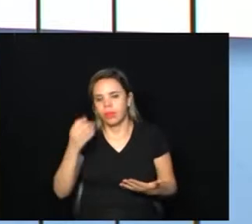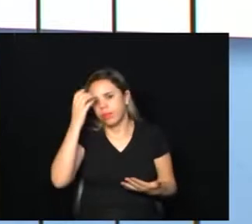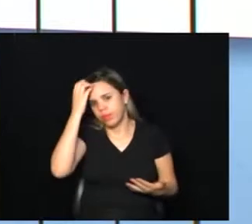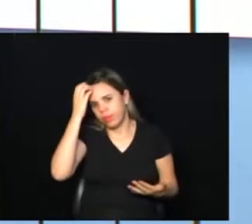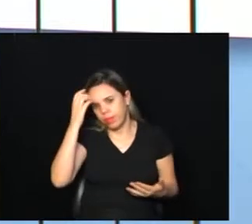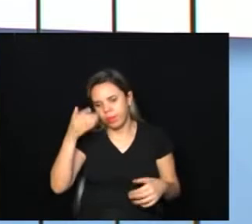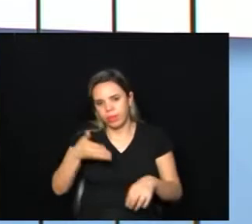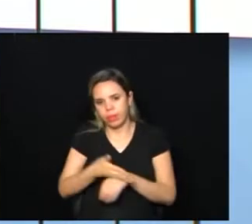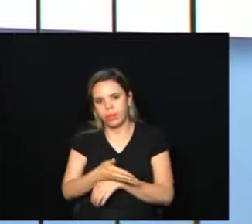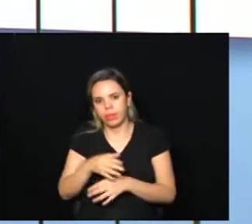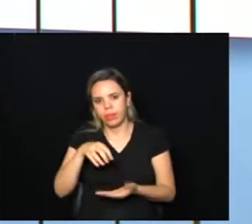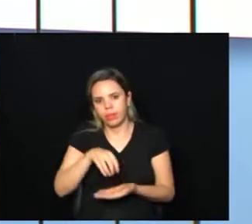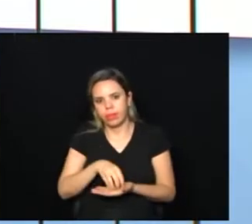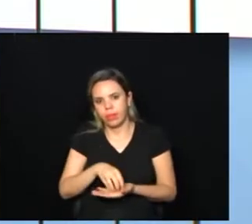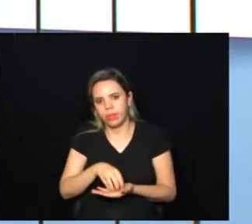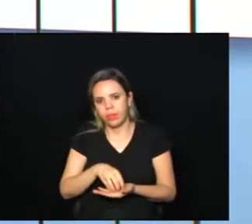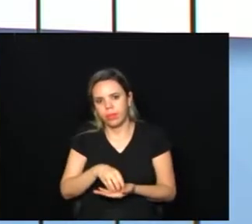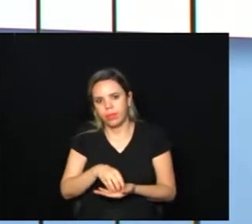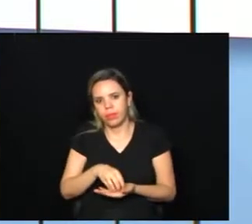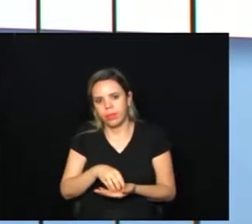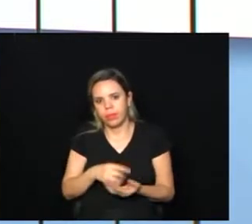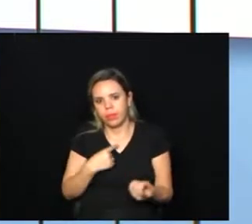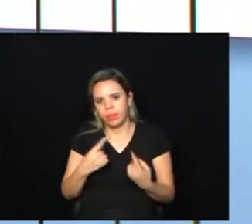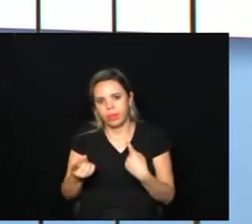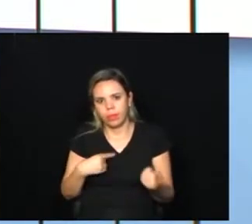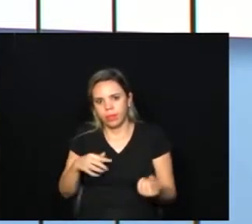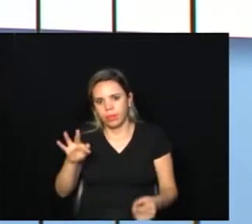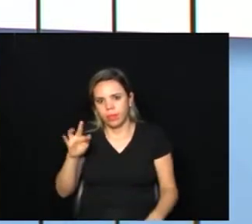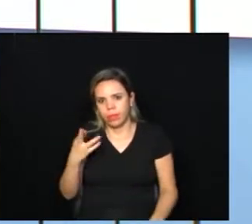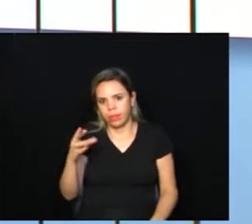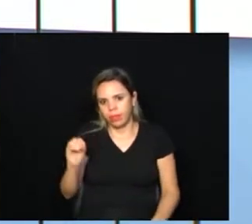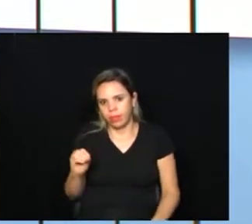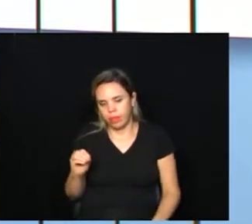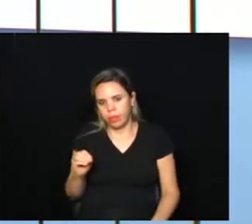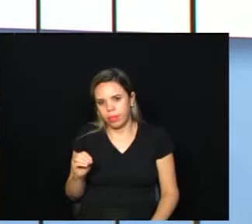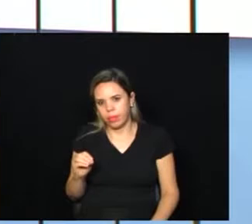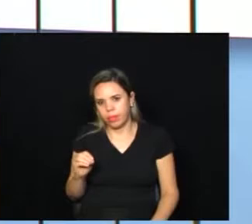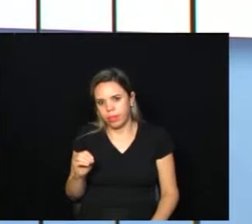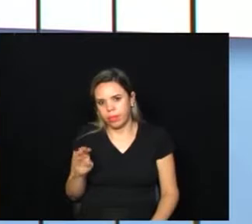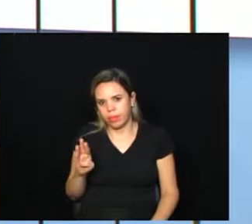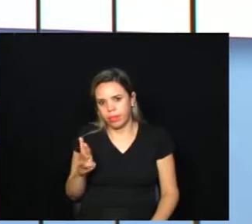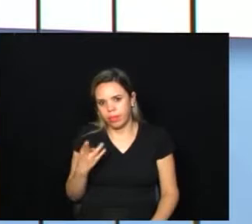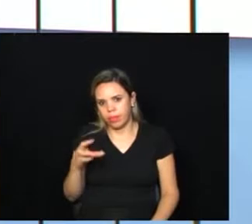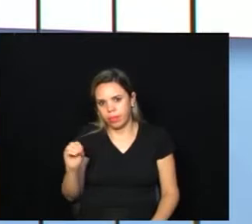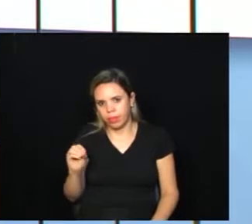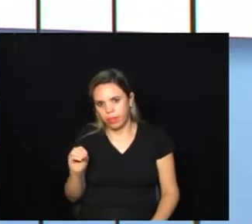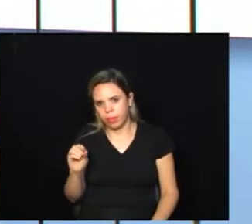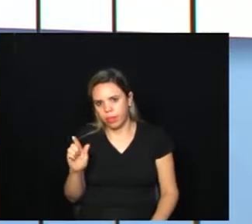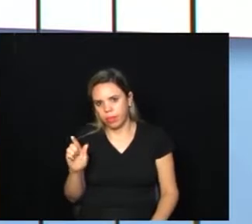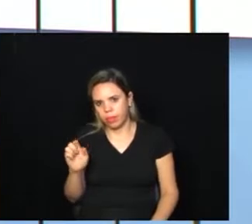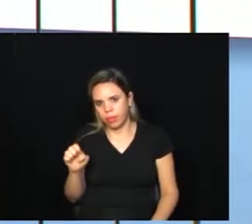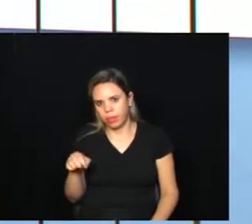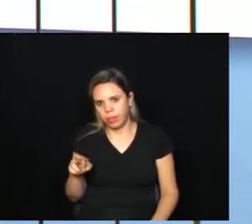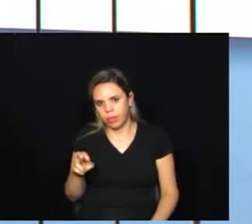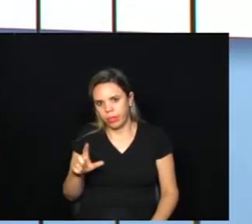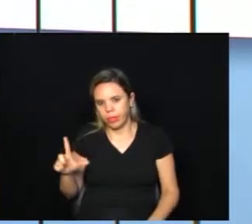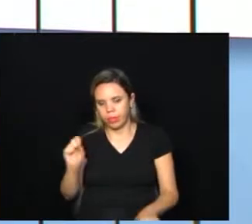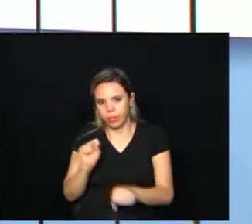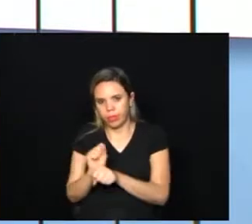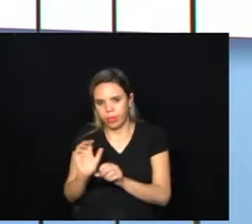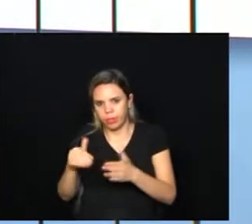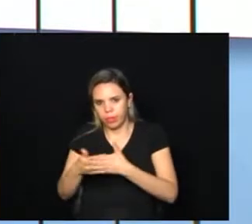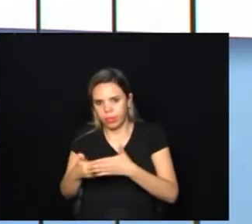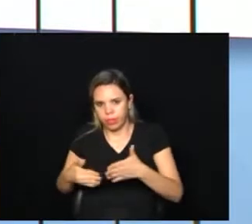quem passou pelo centro está vendo ali que a Avenida Francisco Glicério, Barão de Jaguara, General Osório estão interditadas